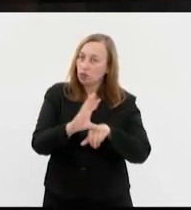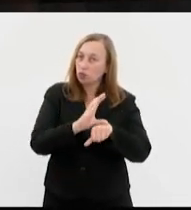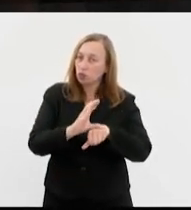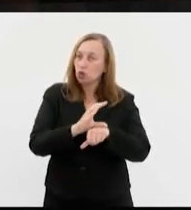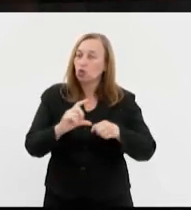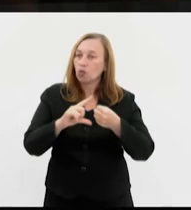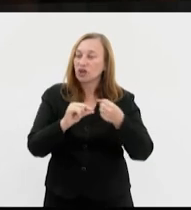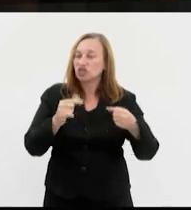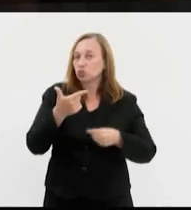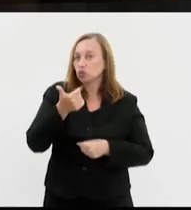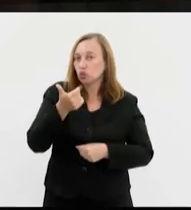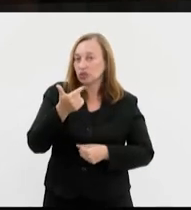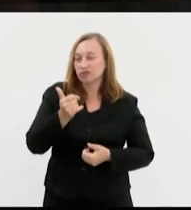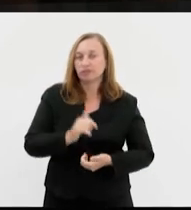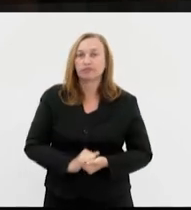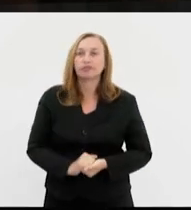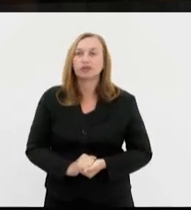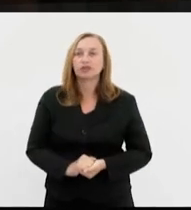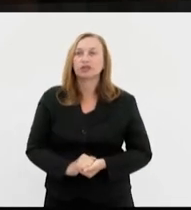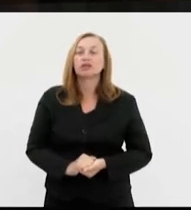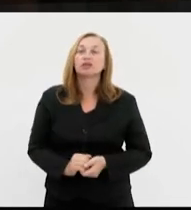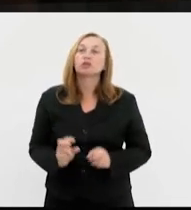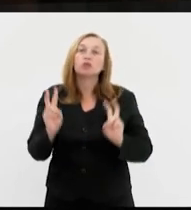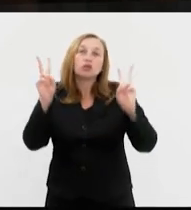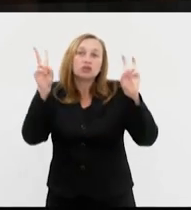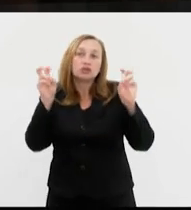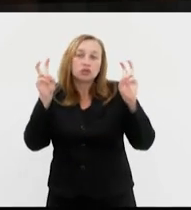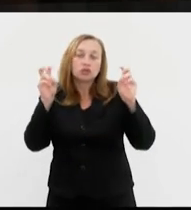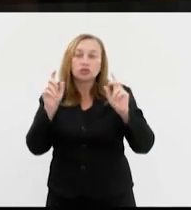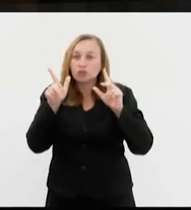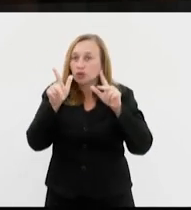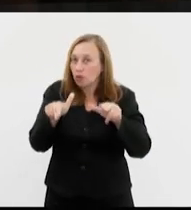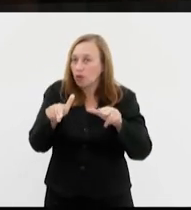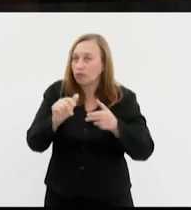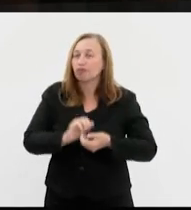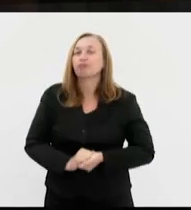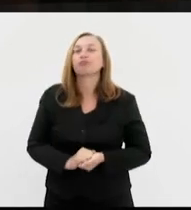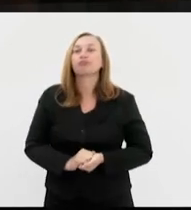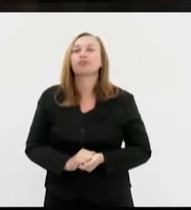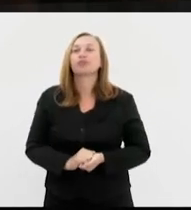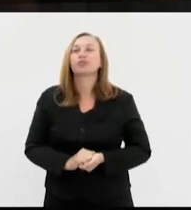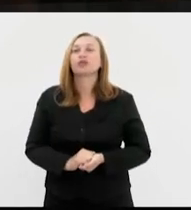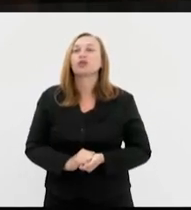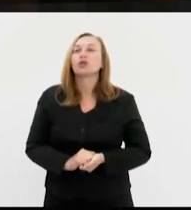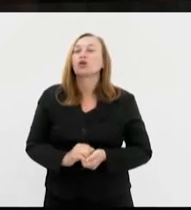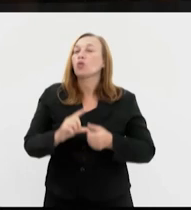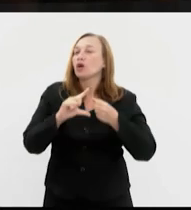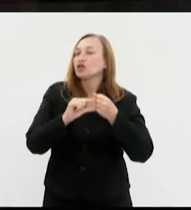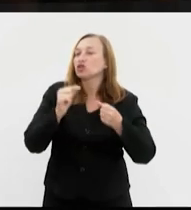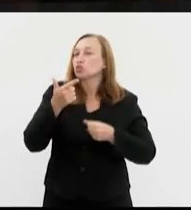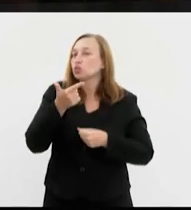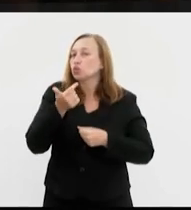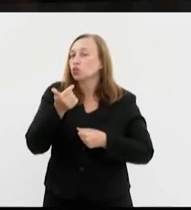artigo 12, que trata do mesmo. O artigo